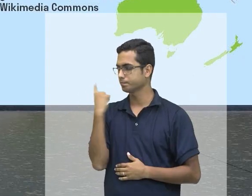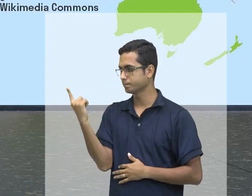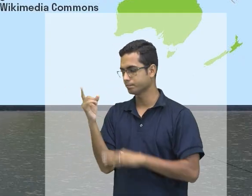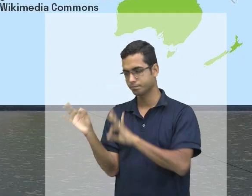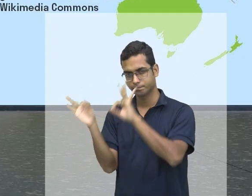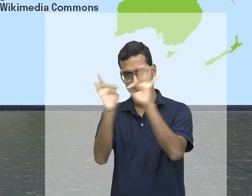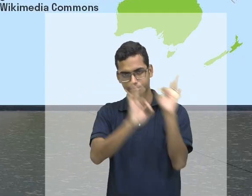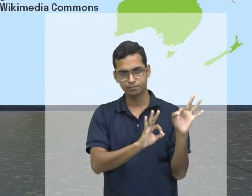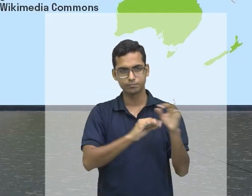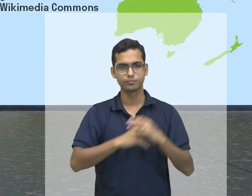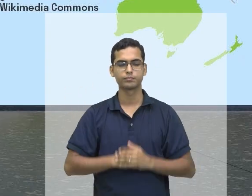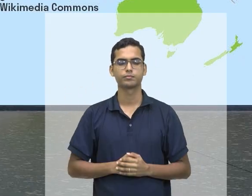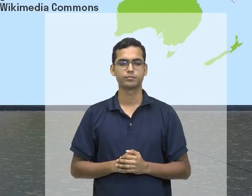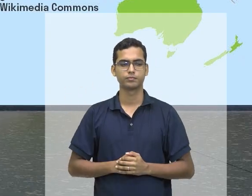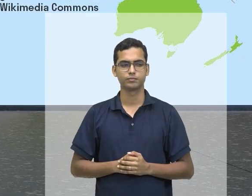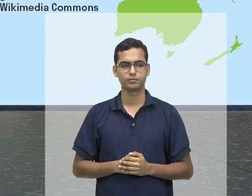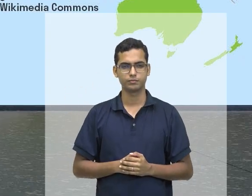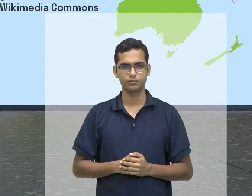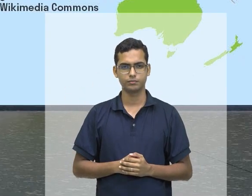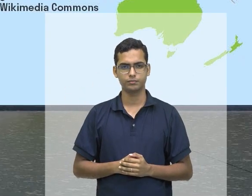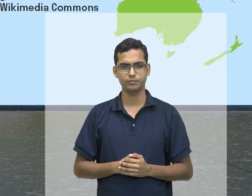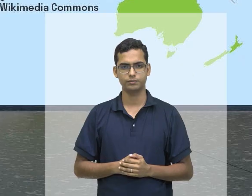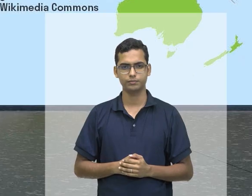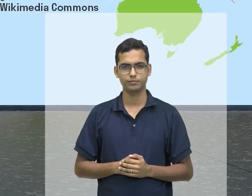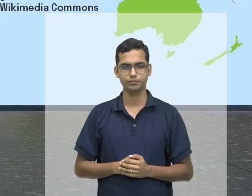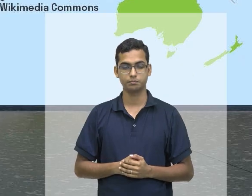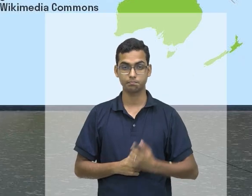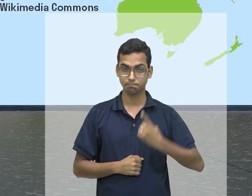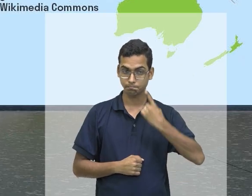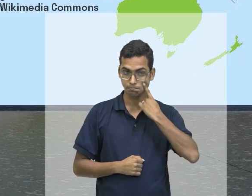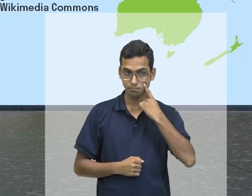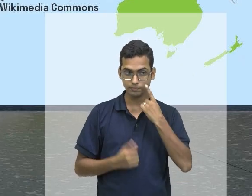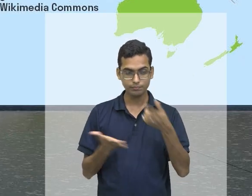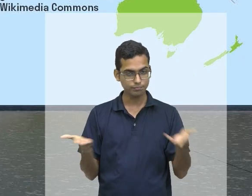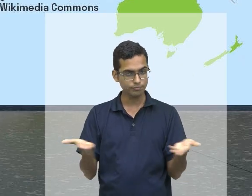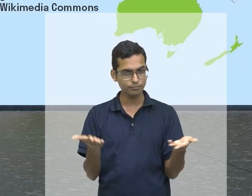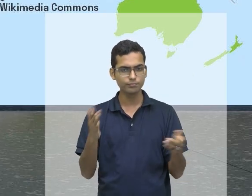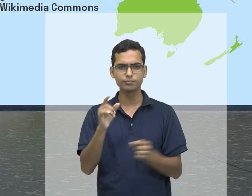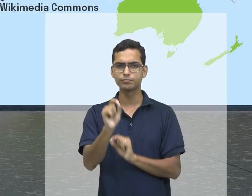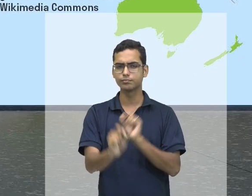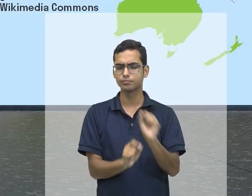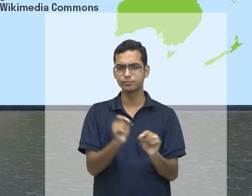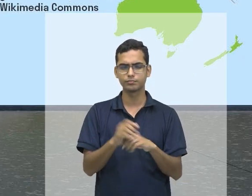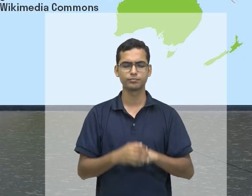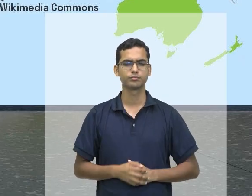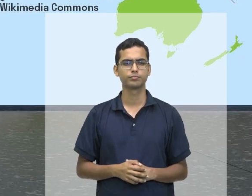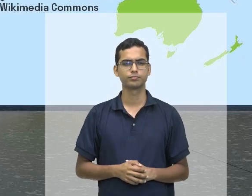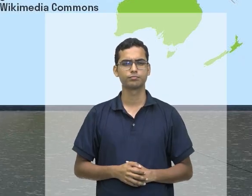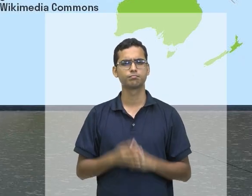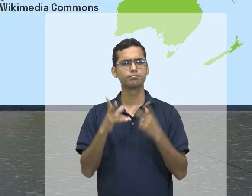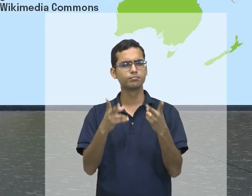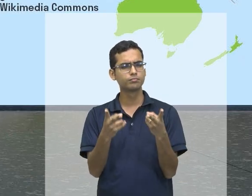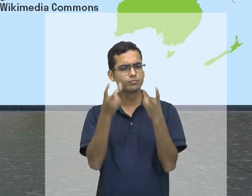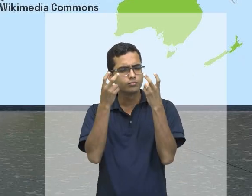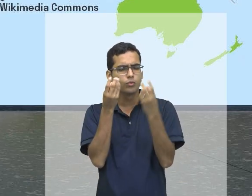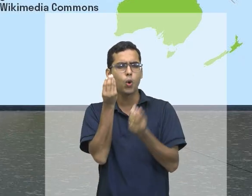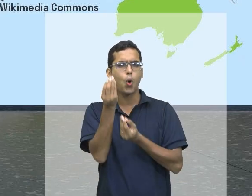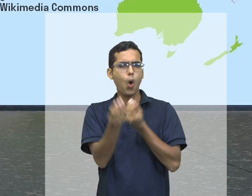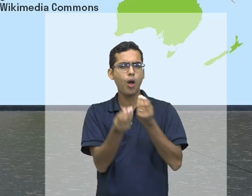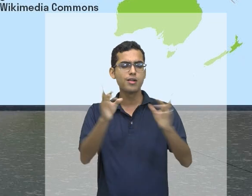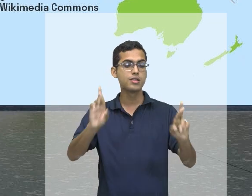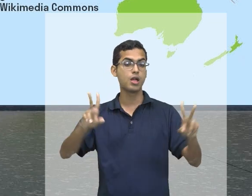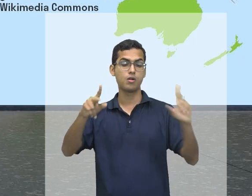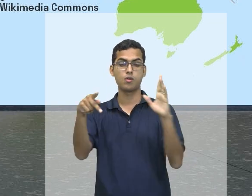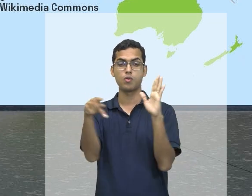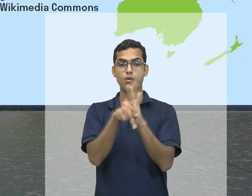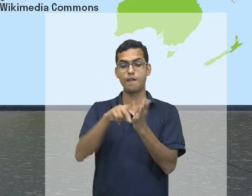são diferentes. Nesse caso que vocês vão observar, a gente vai ver a diferença do vocabulário entre o